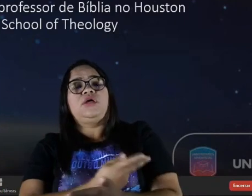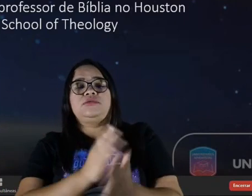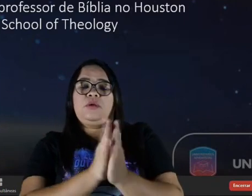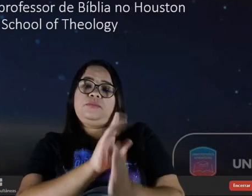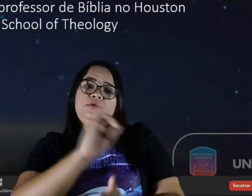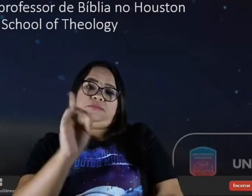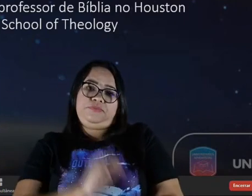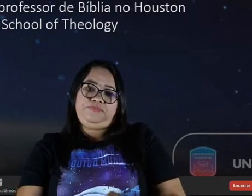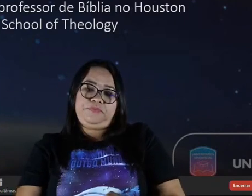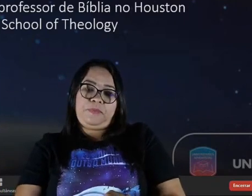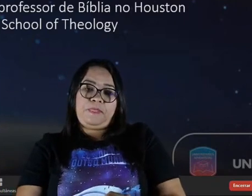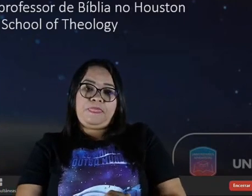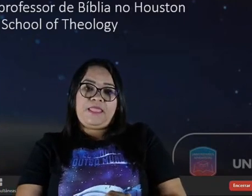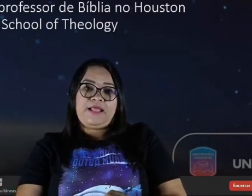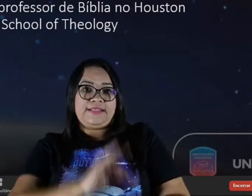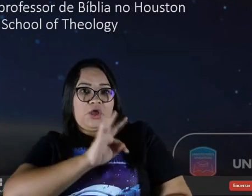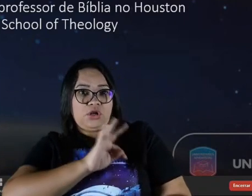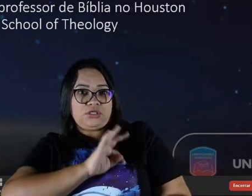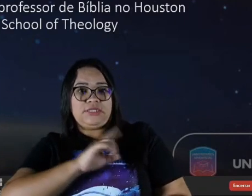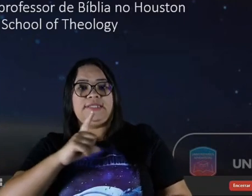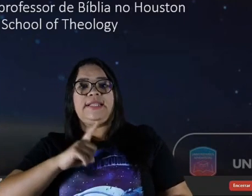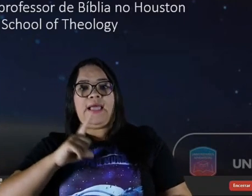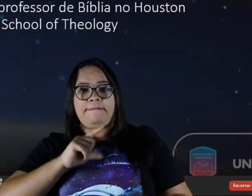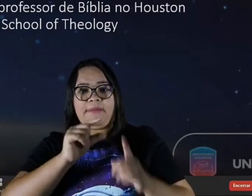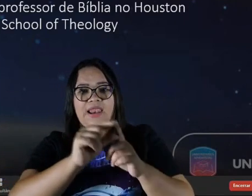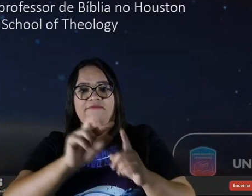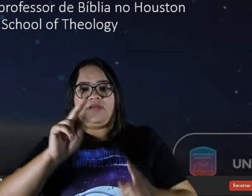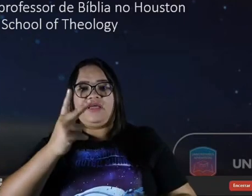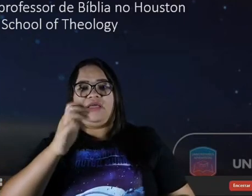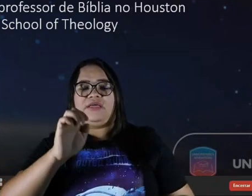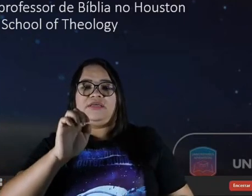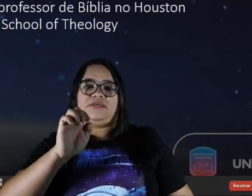palavra exegese. Exegese, em grego,